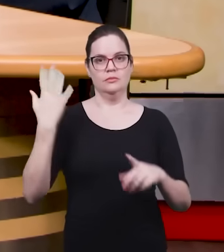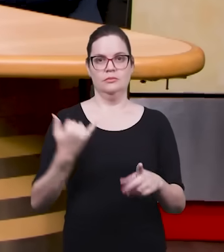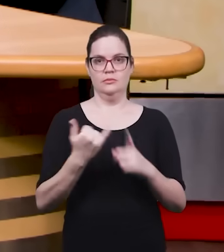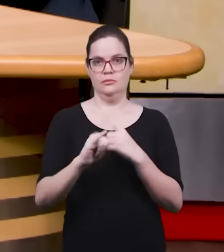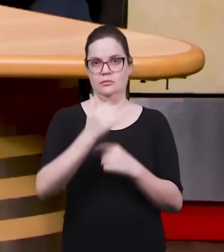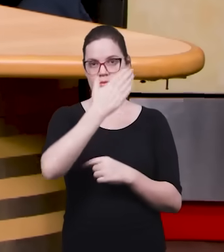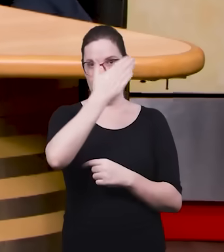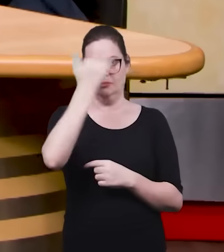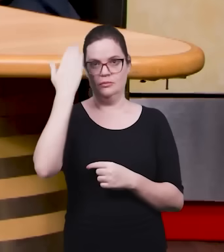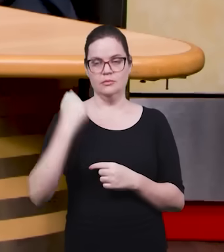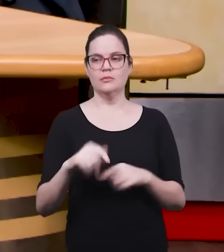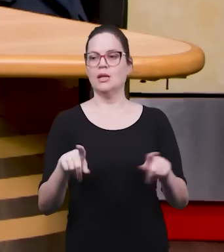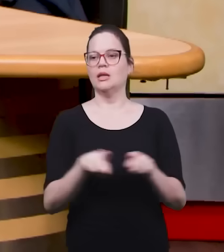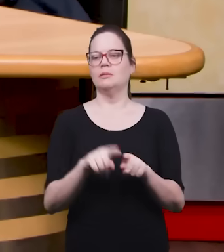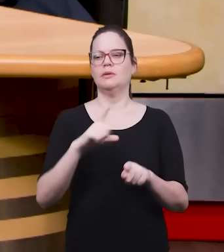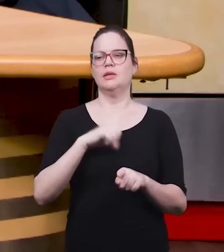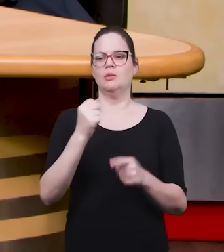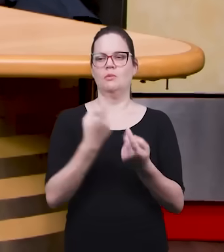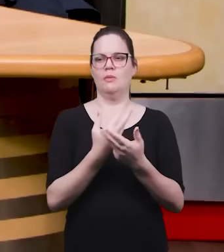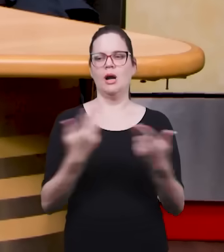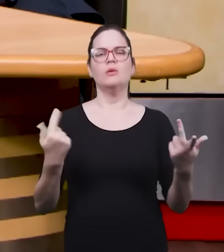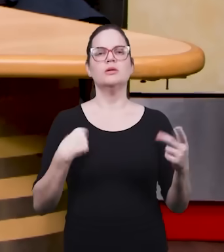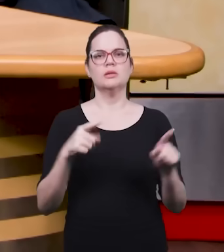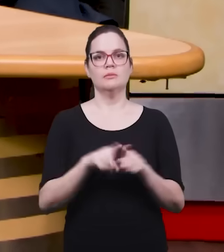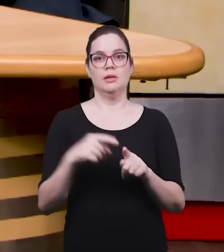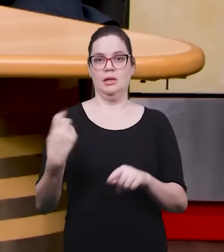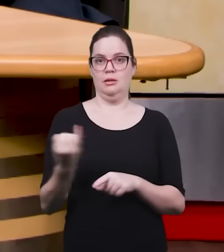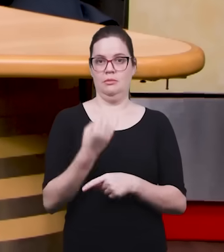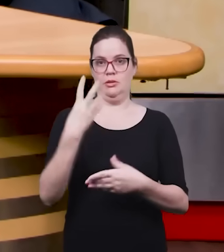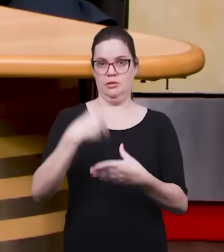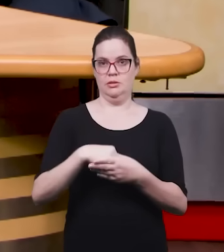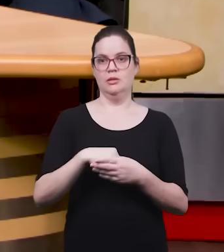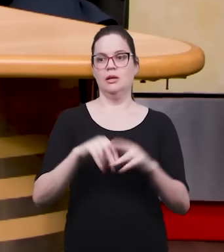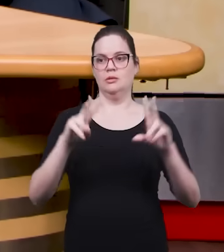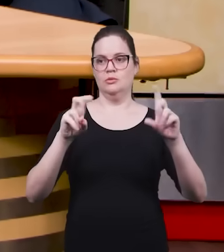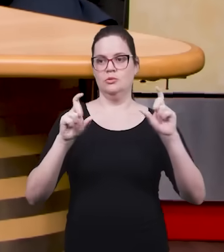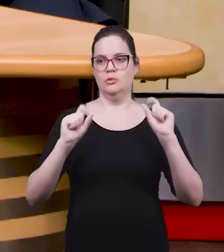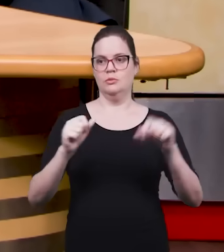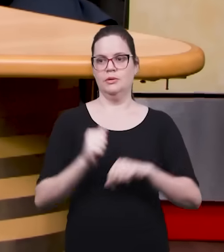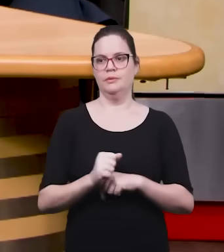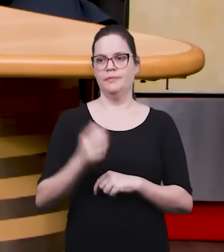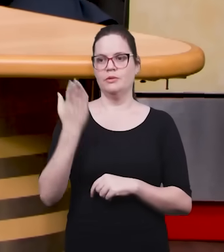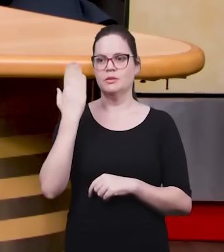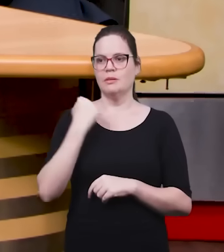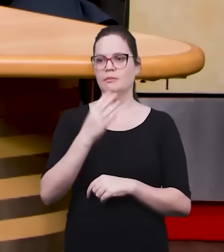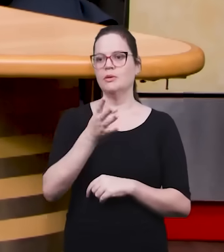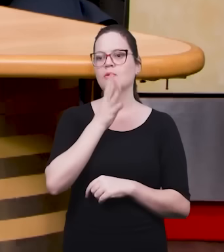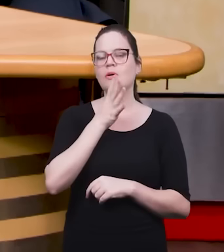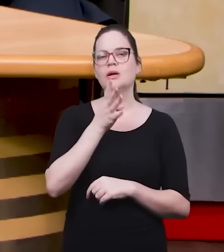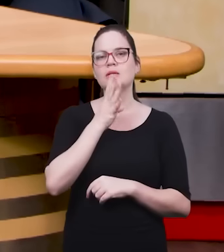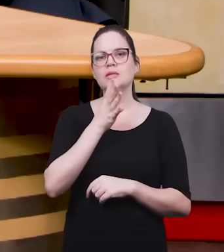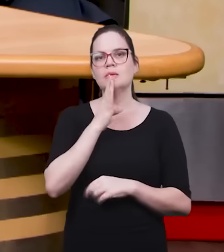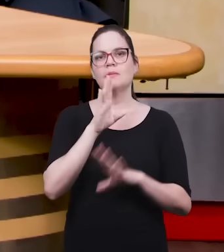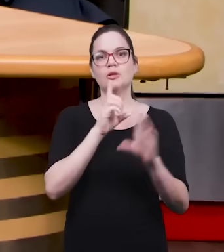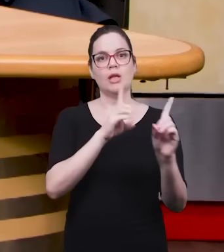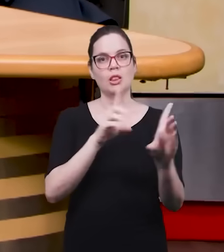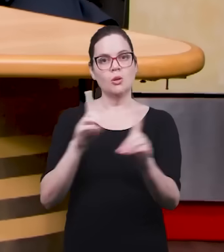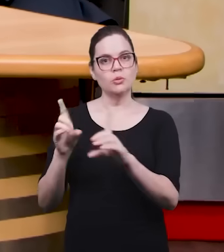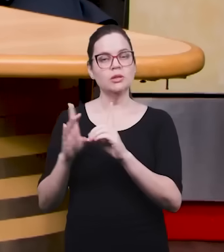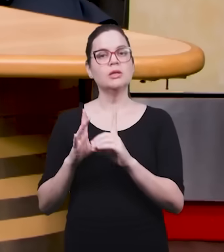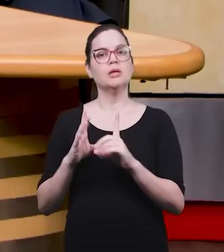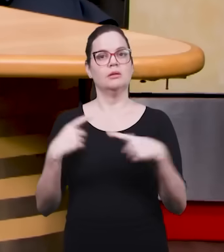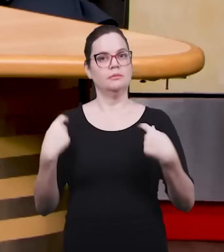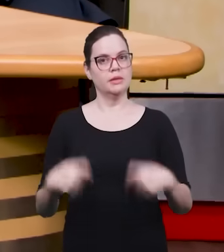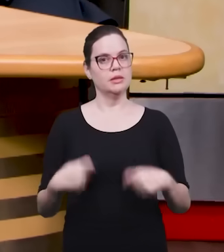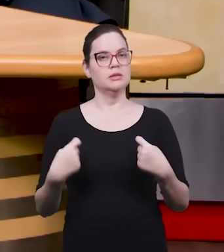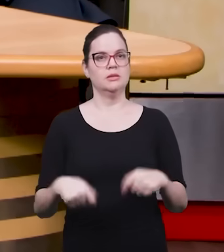só uma coisa que reflete muito na interpretação de línguas, o conhecimento doutrinário e bíblico de quem é usado. Isso.